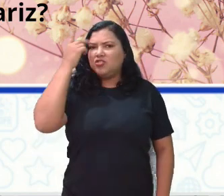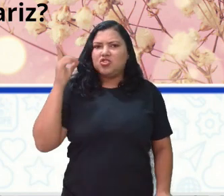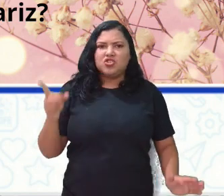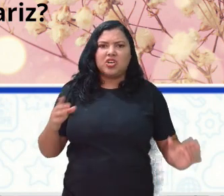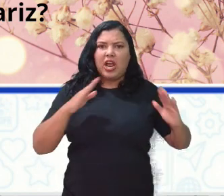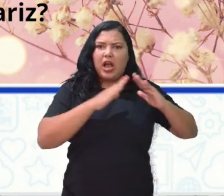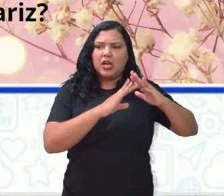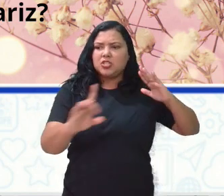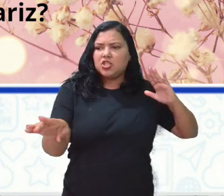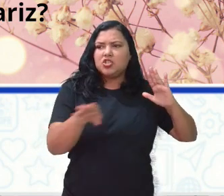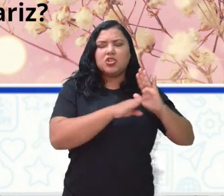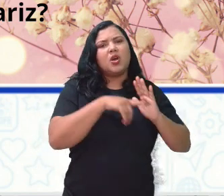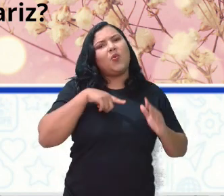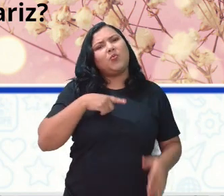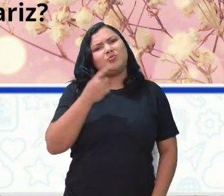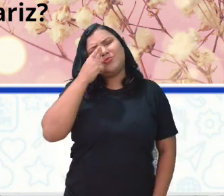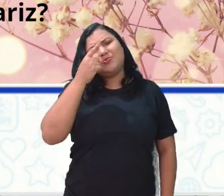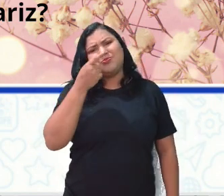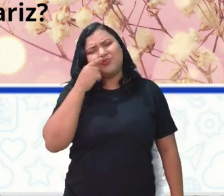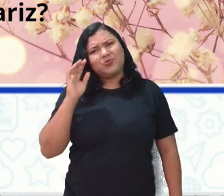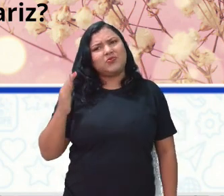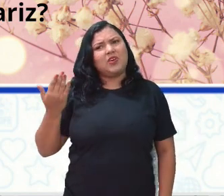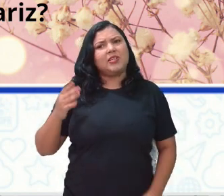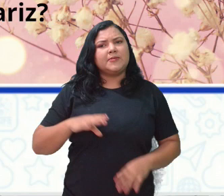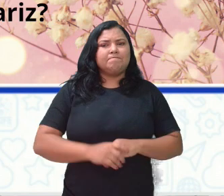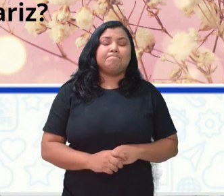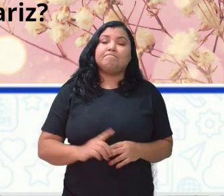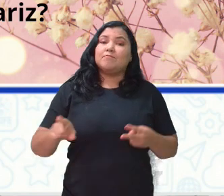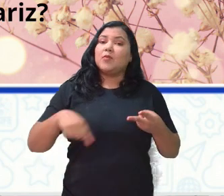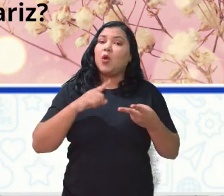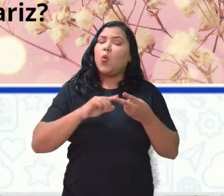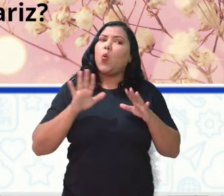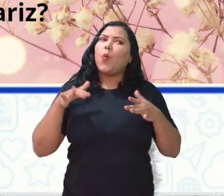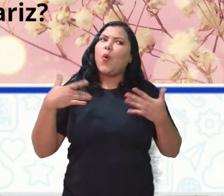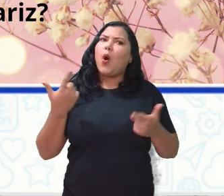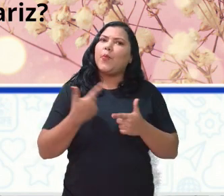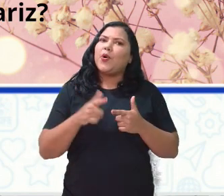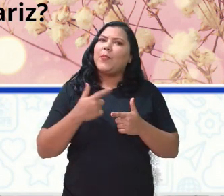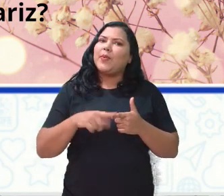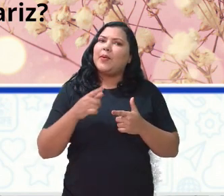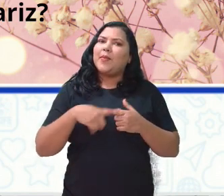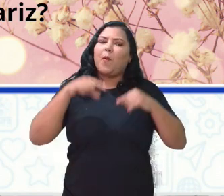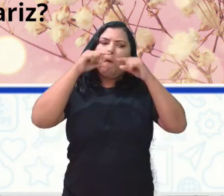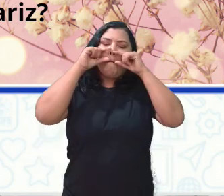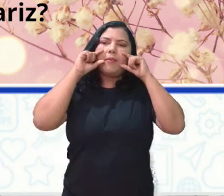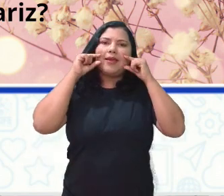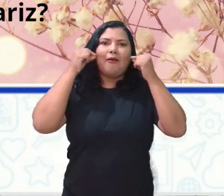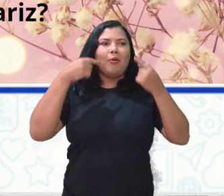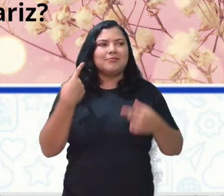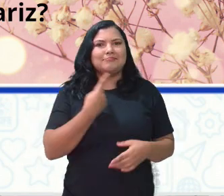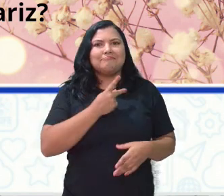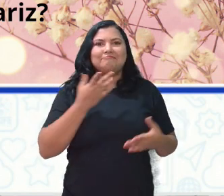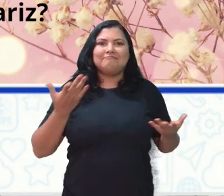nariz falso. E aí, qual seria o grande problema da esposa e da filha com o bigode do dentista?